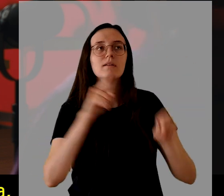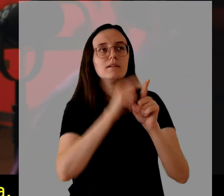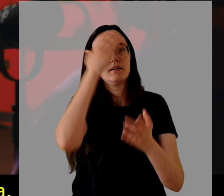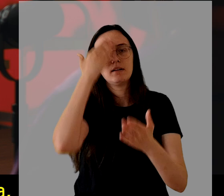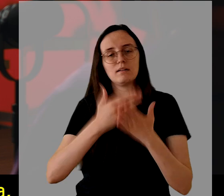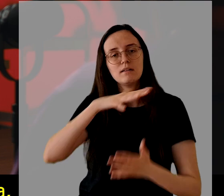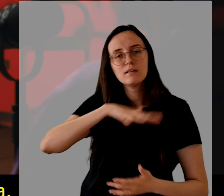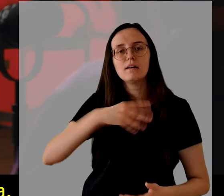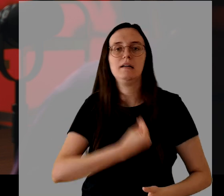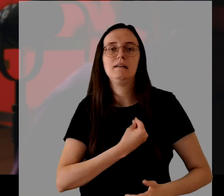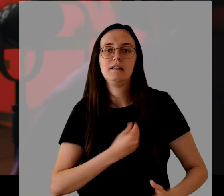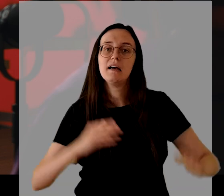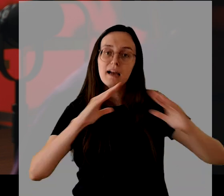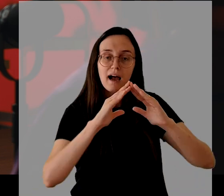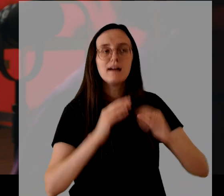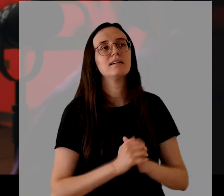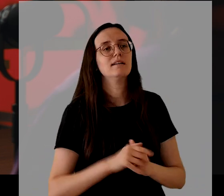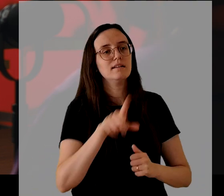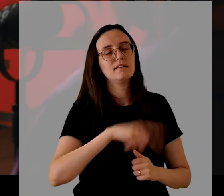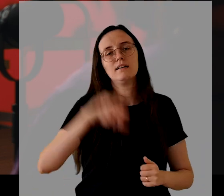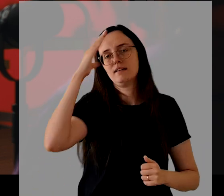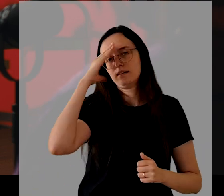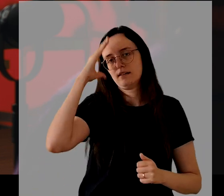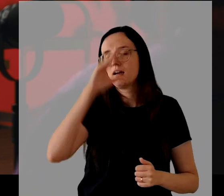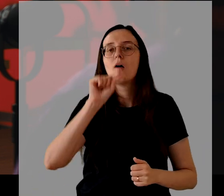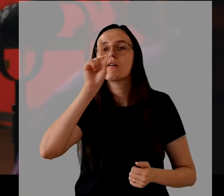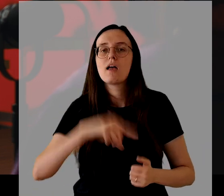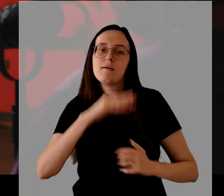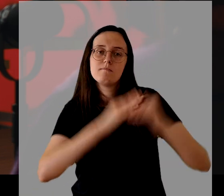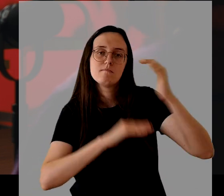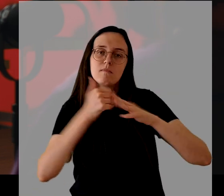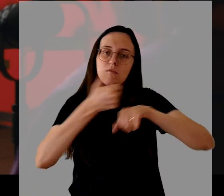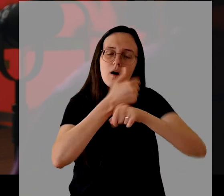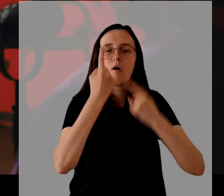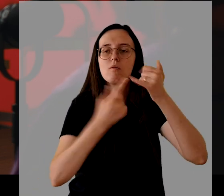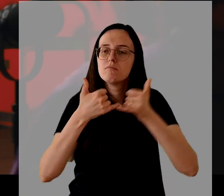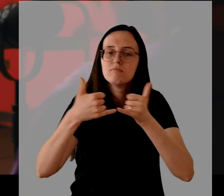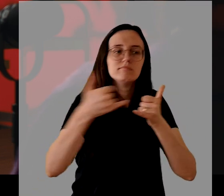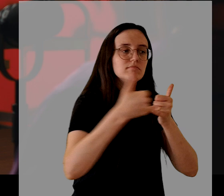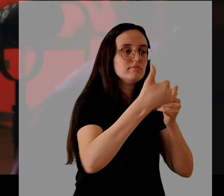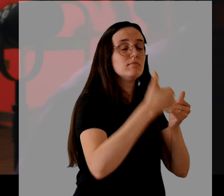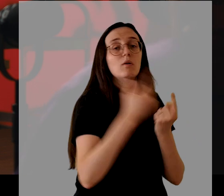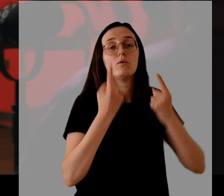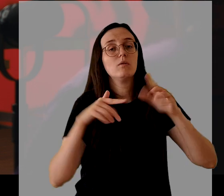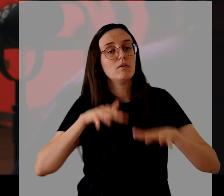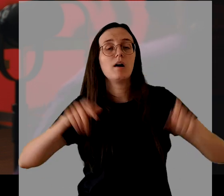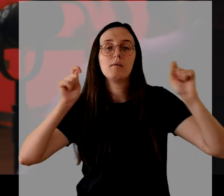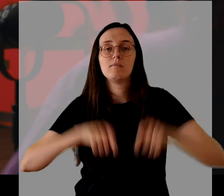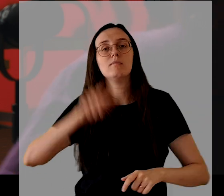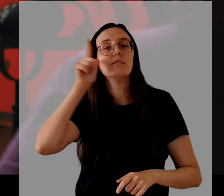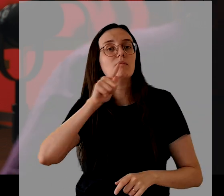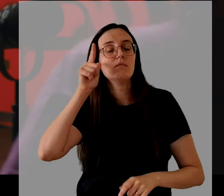para a galera que está em casa, entender o que é essa profissão, quais as vertentes, quais as possibilidades de